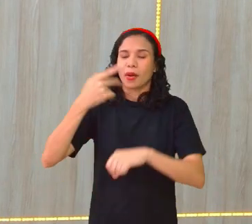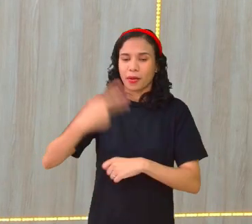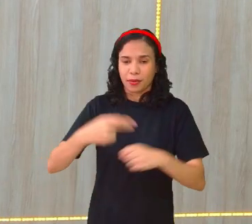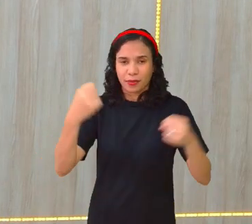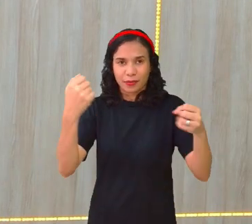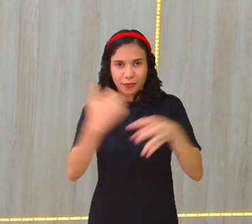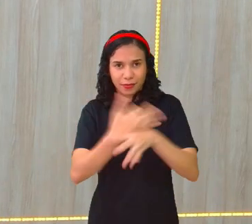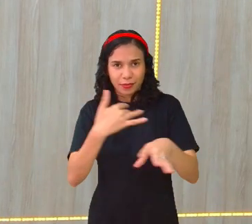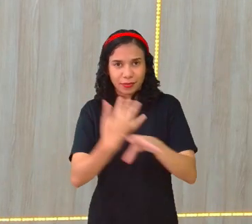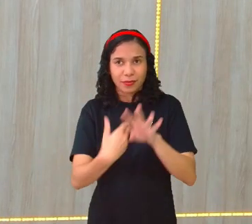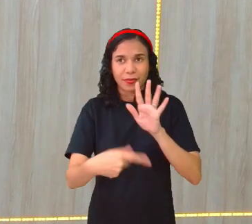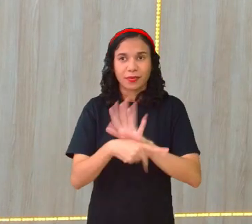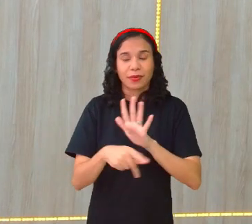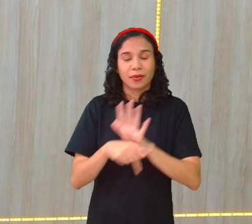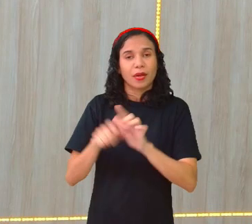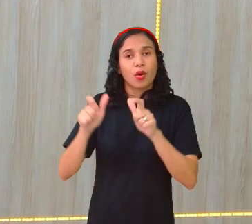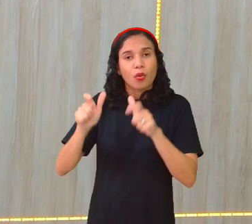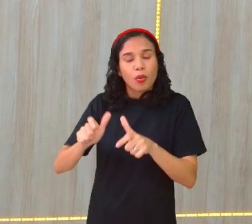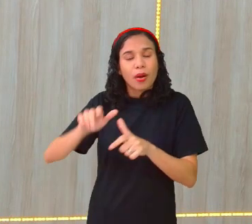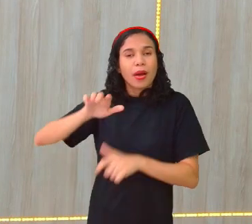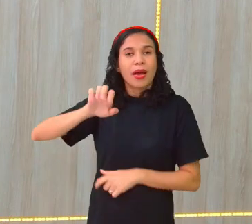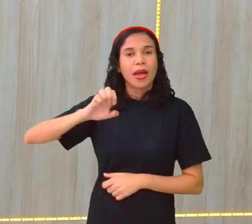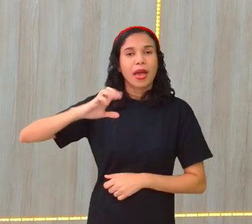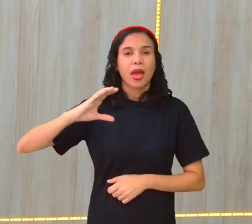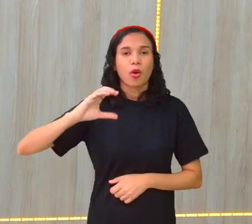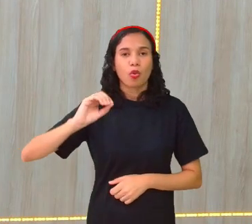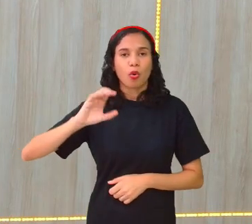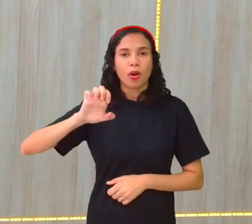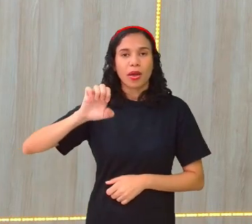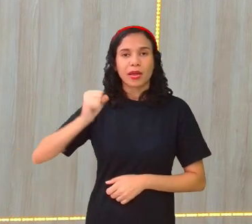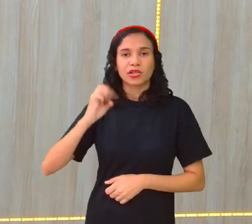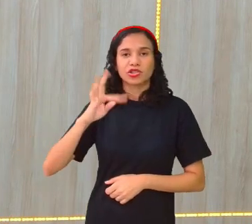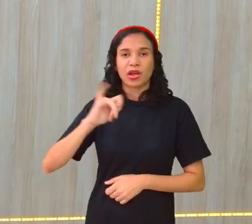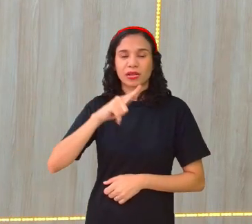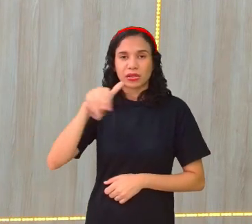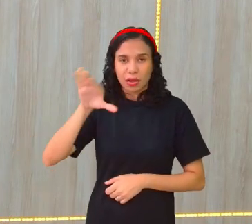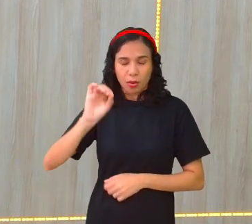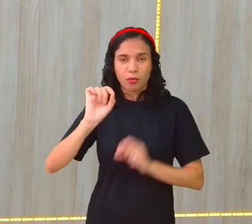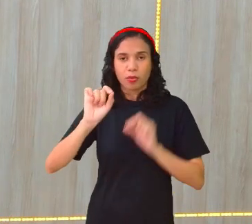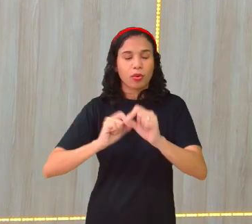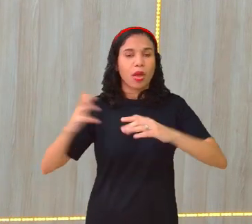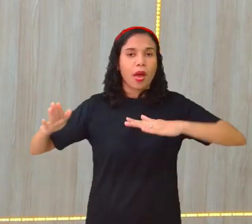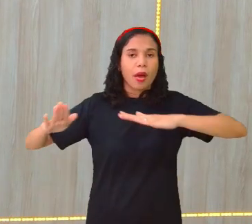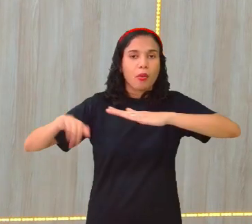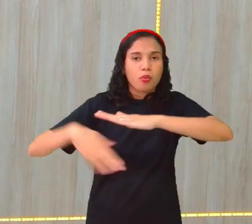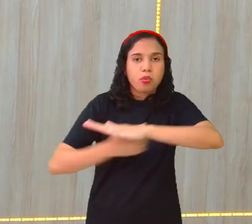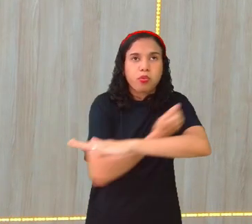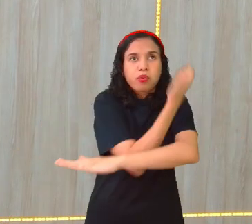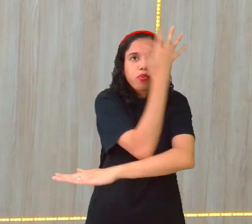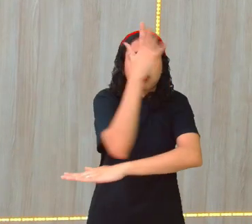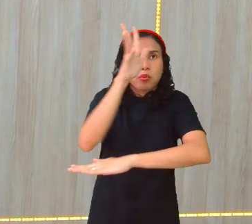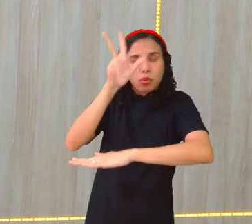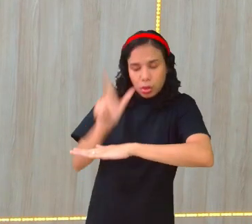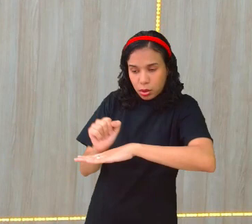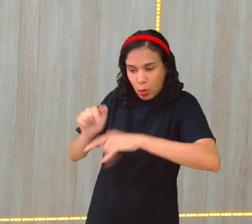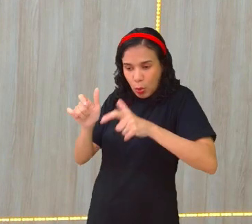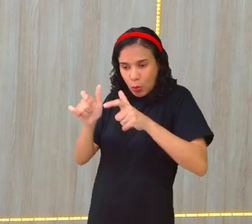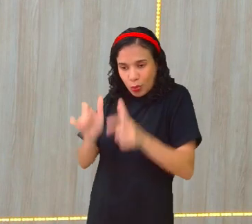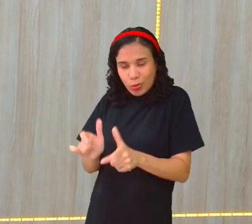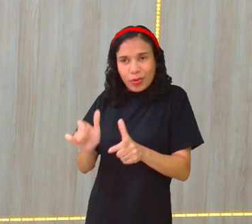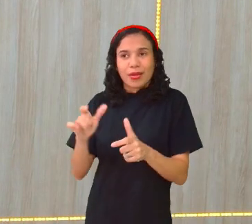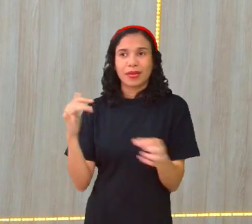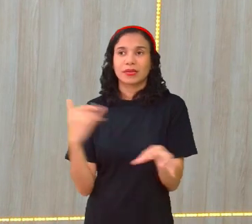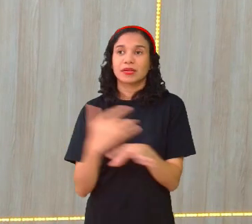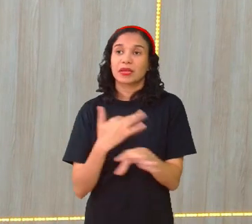cidade, ecoestações, gente, que vão garantir o destino correto do lixo para Recife ser considerado uma cidade limpa,